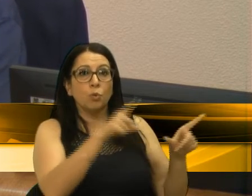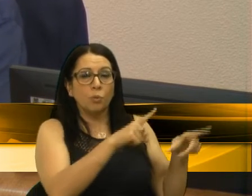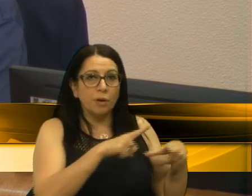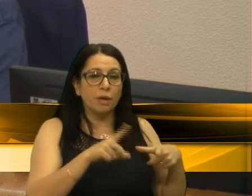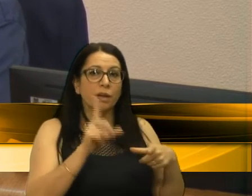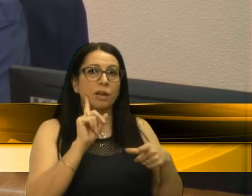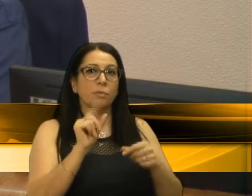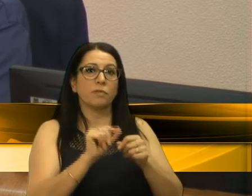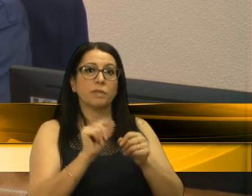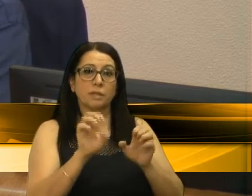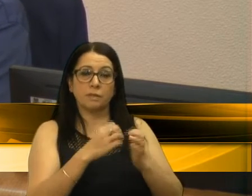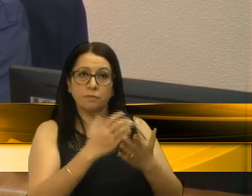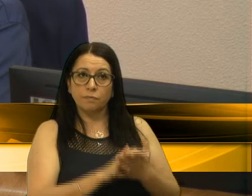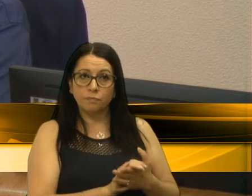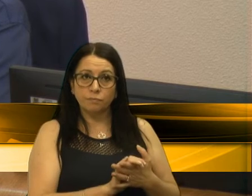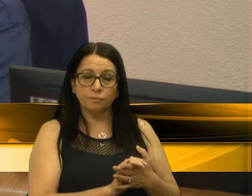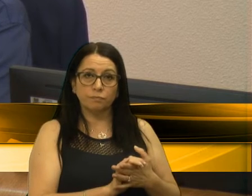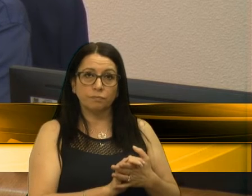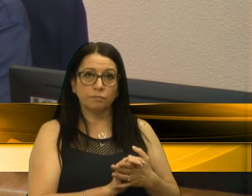desse evento?